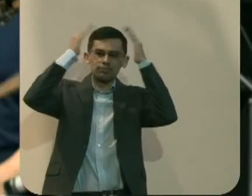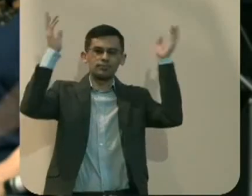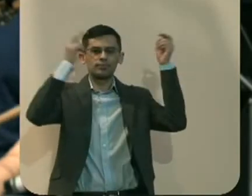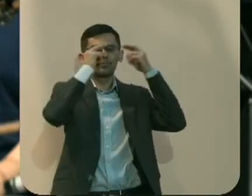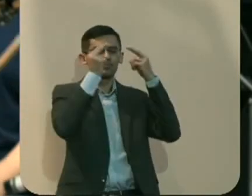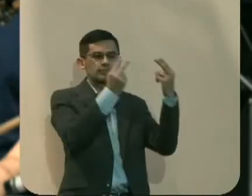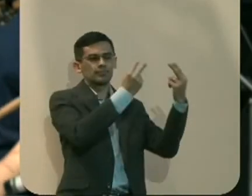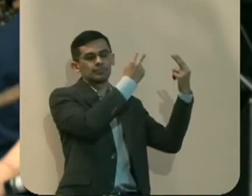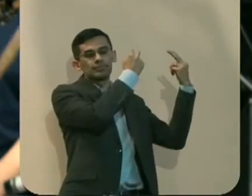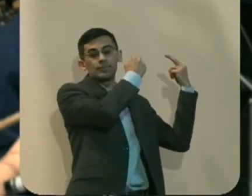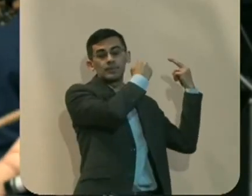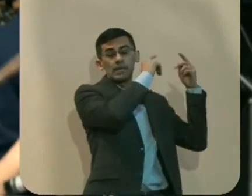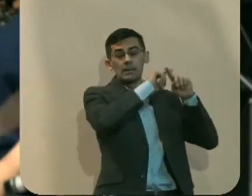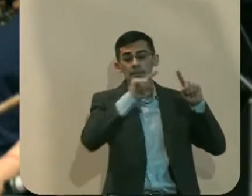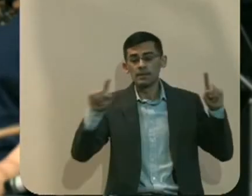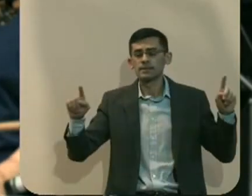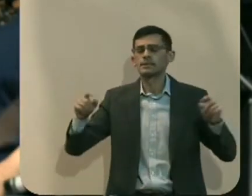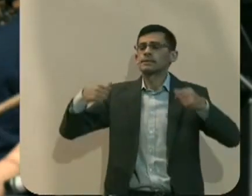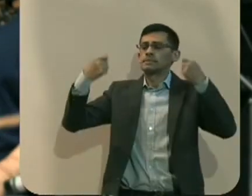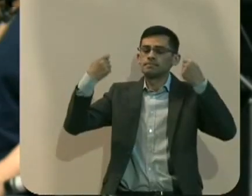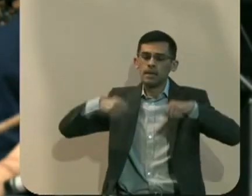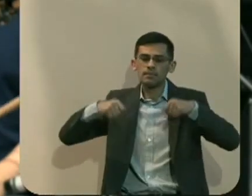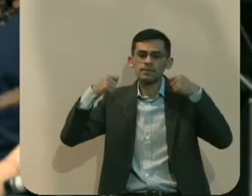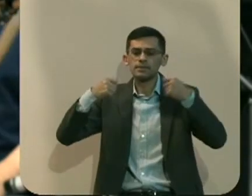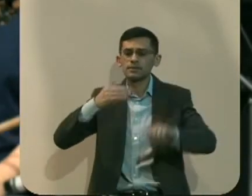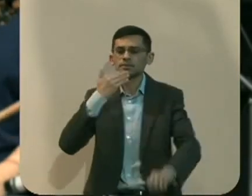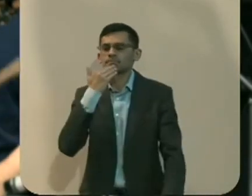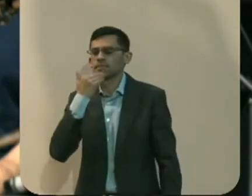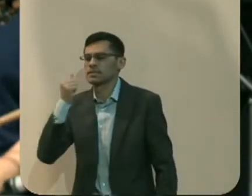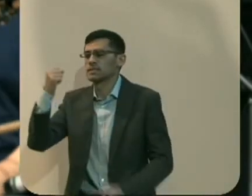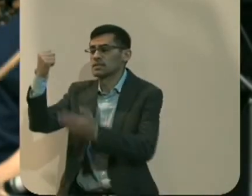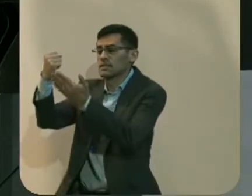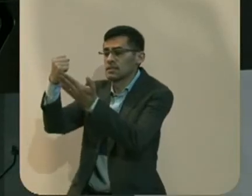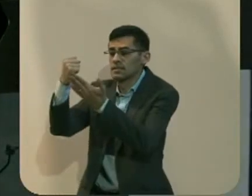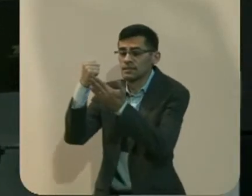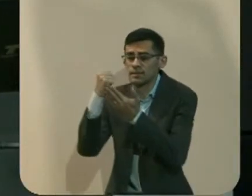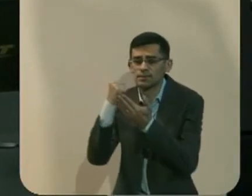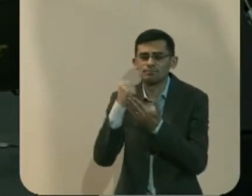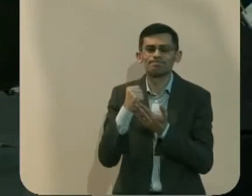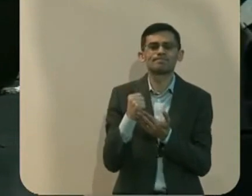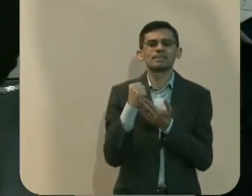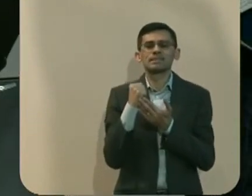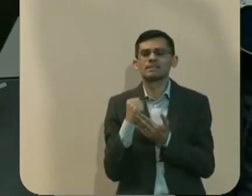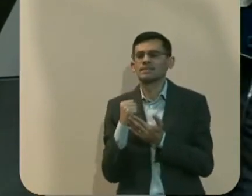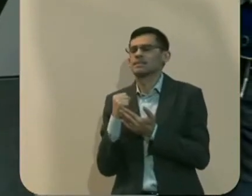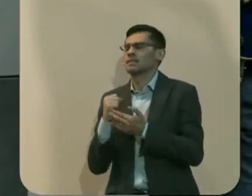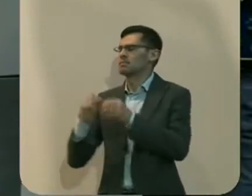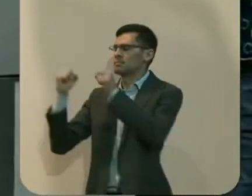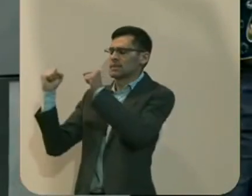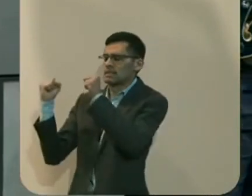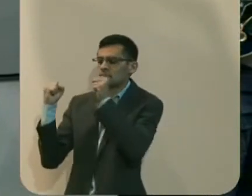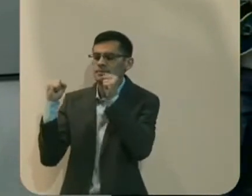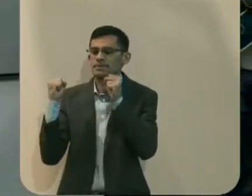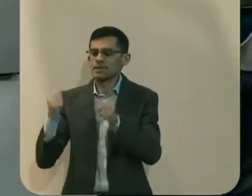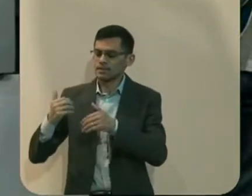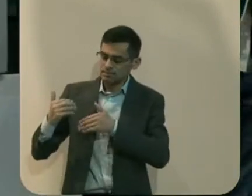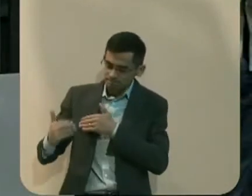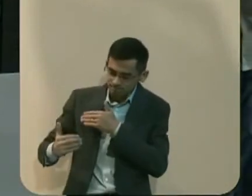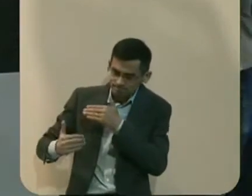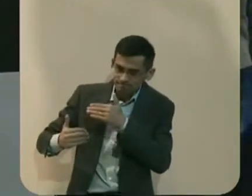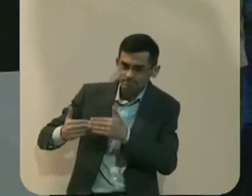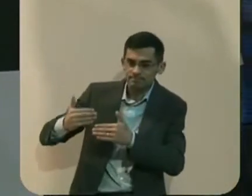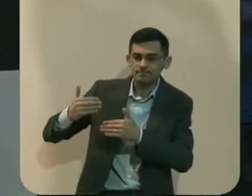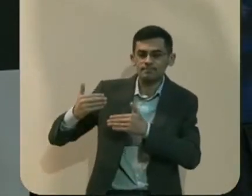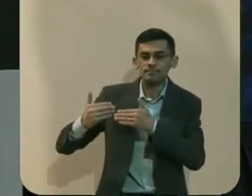em olhar atrás. É preciso pedir ajuda para